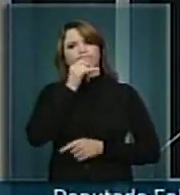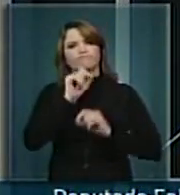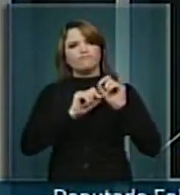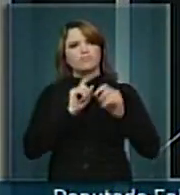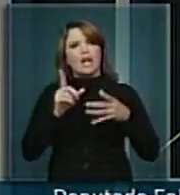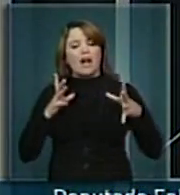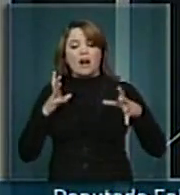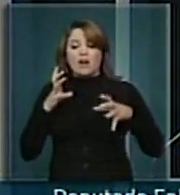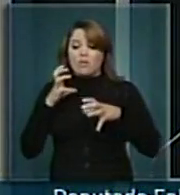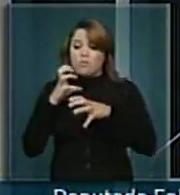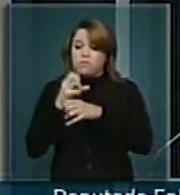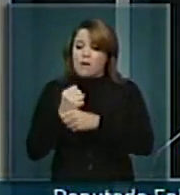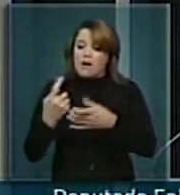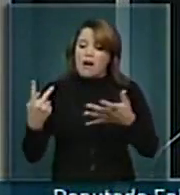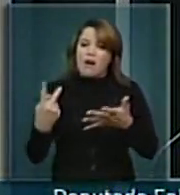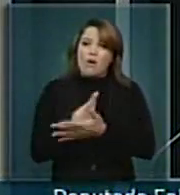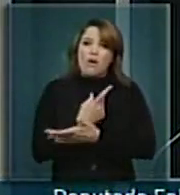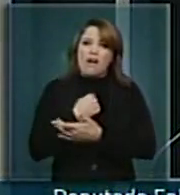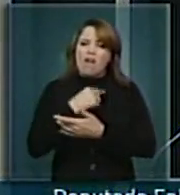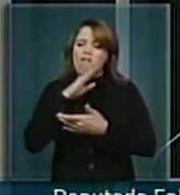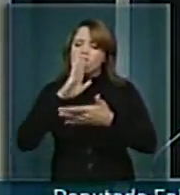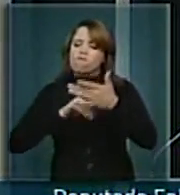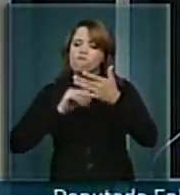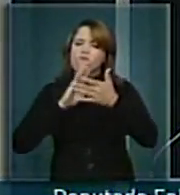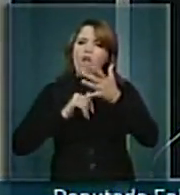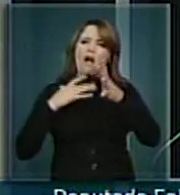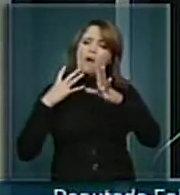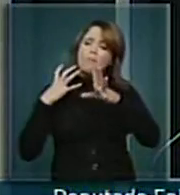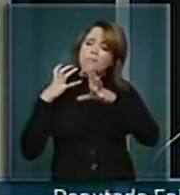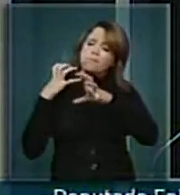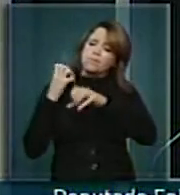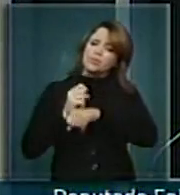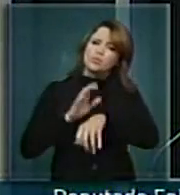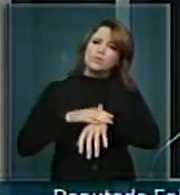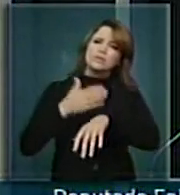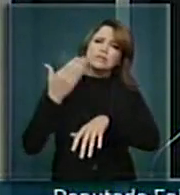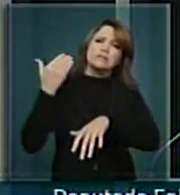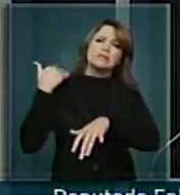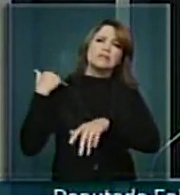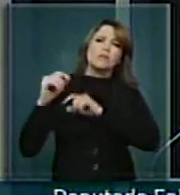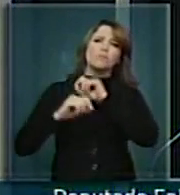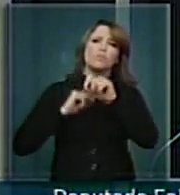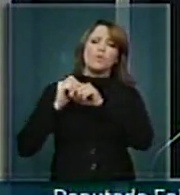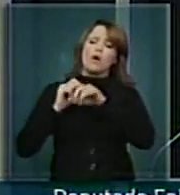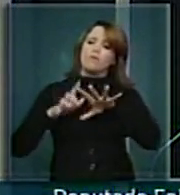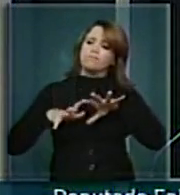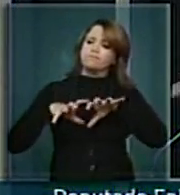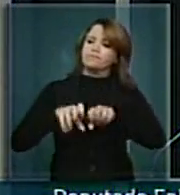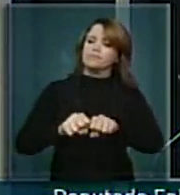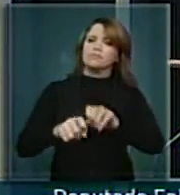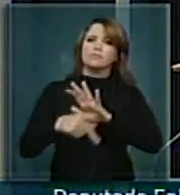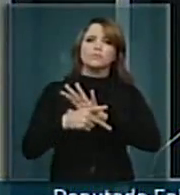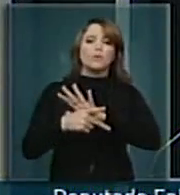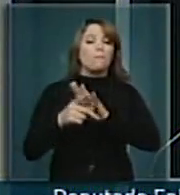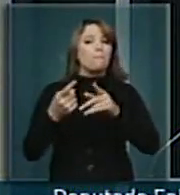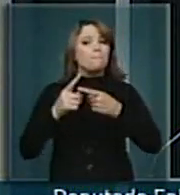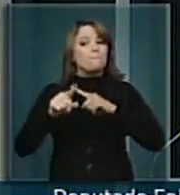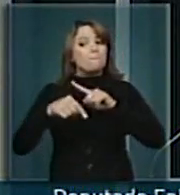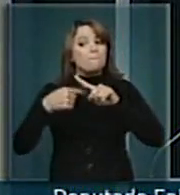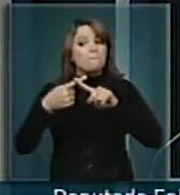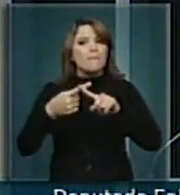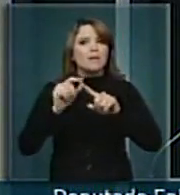a soma trágica de distorções acumuladas desde o início da civilização, mais